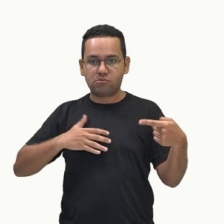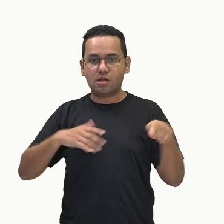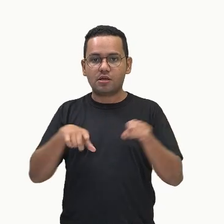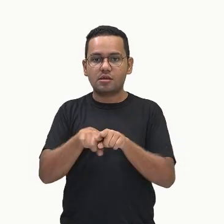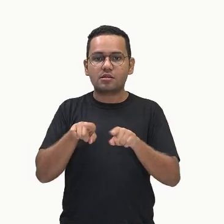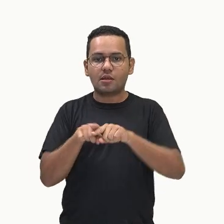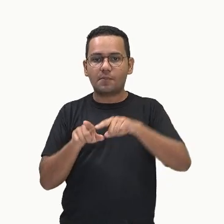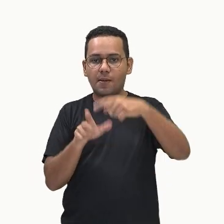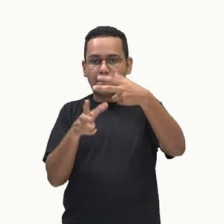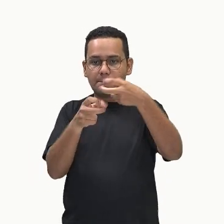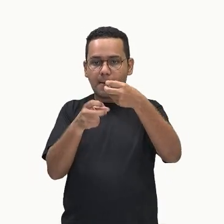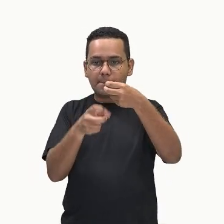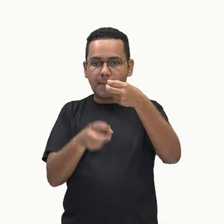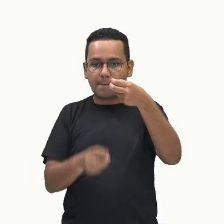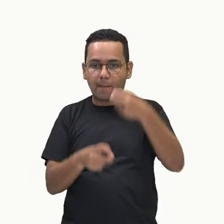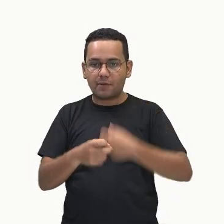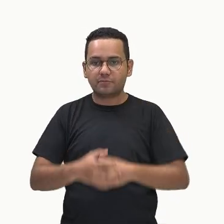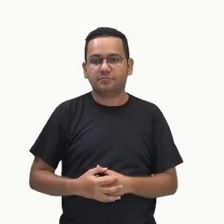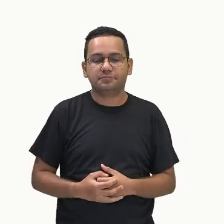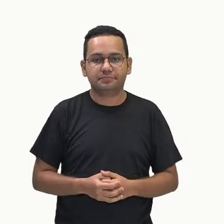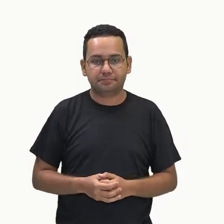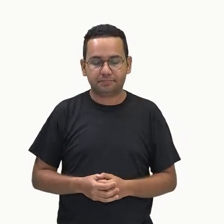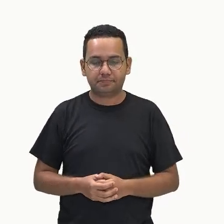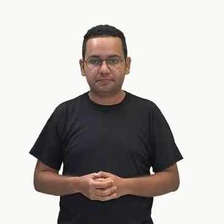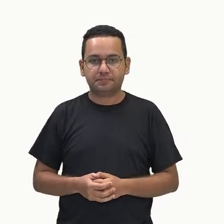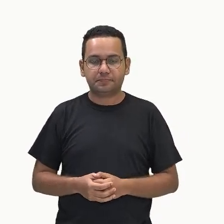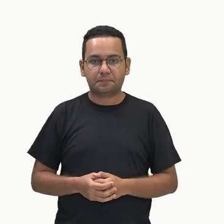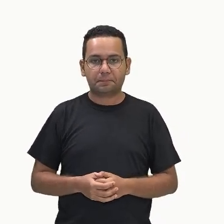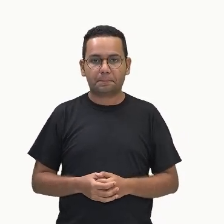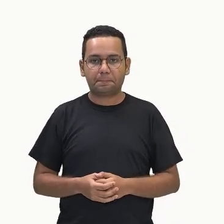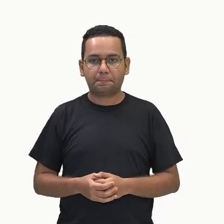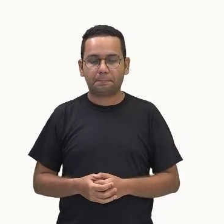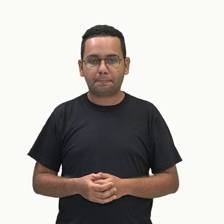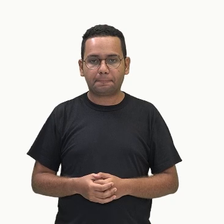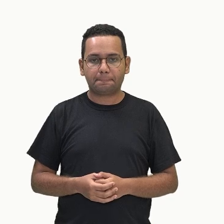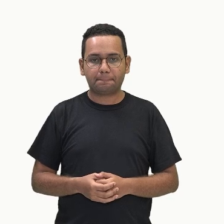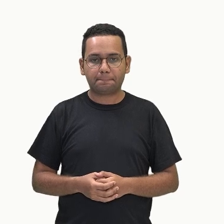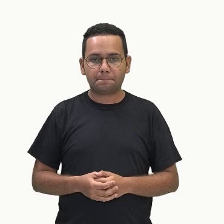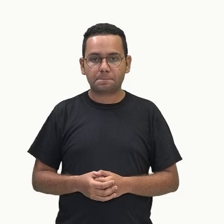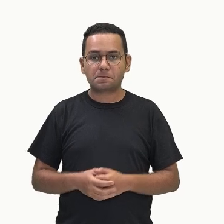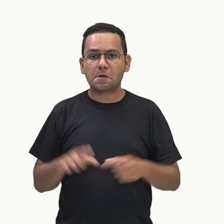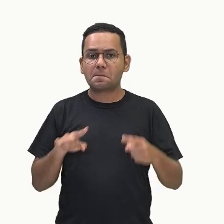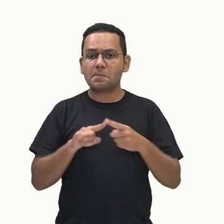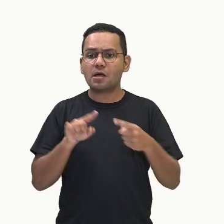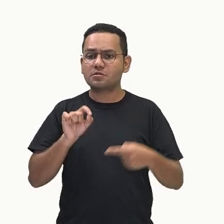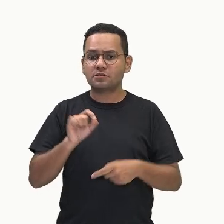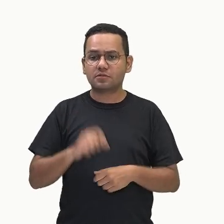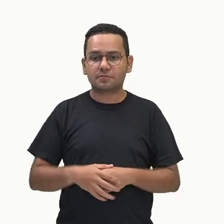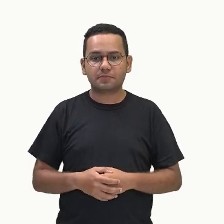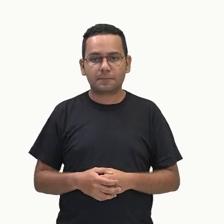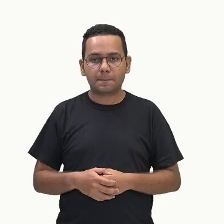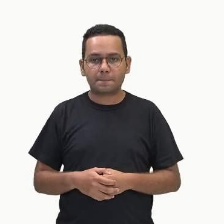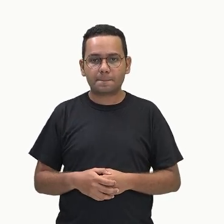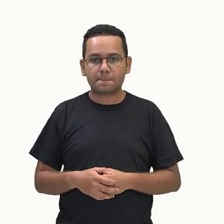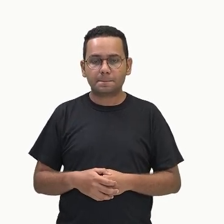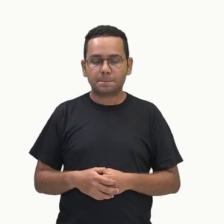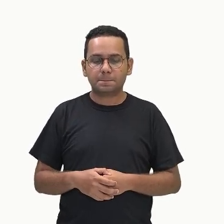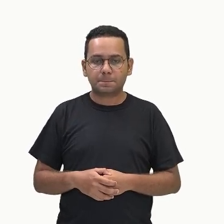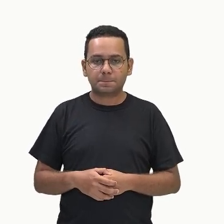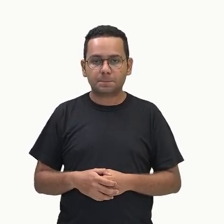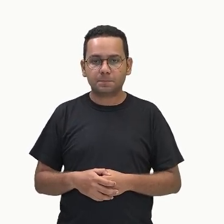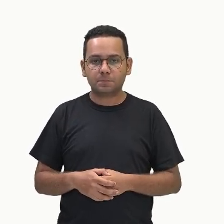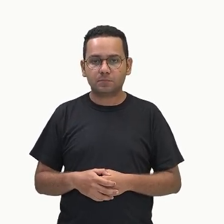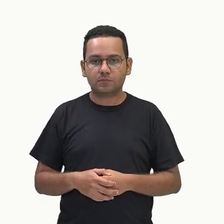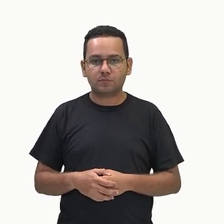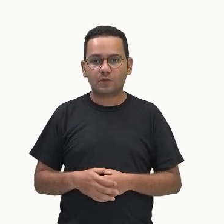coluna vertebral. Observem que o esqueleto axial, ele vai ser responsável